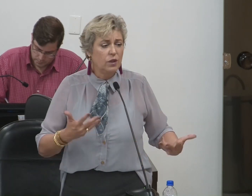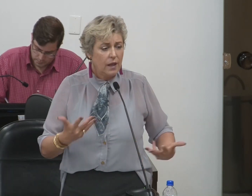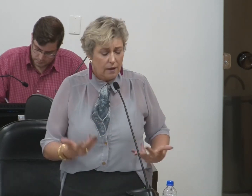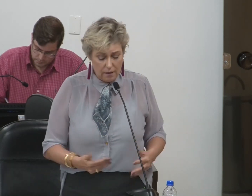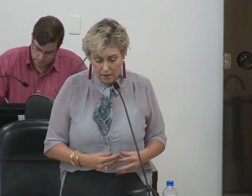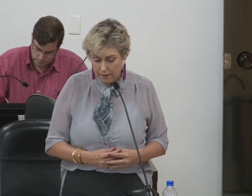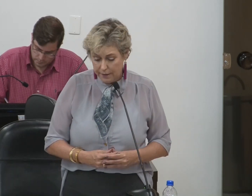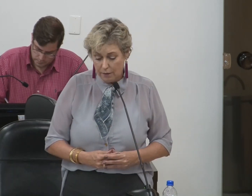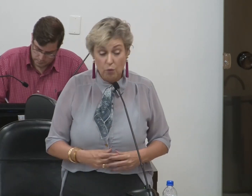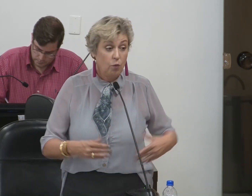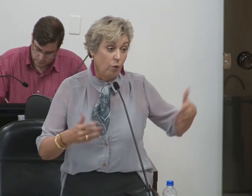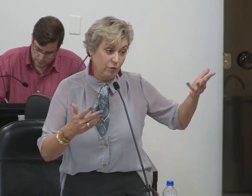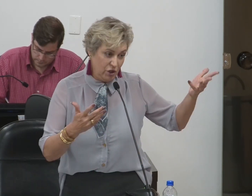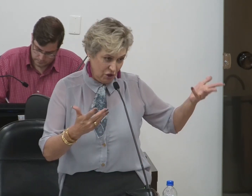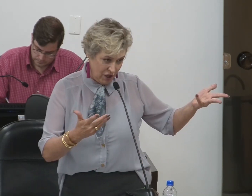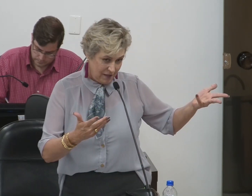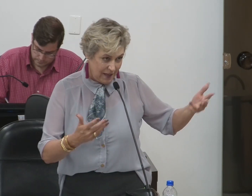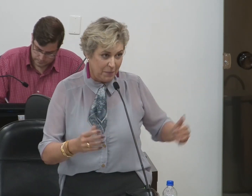cortes, muita